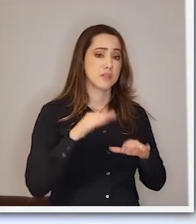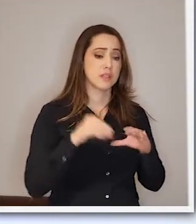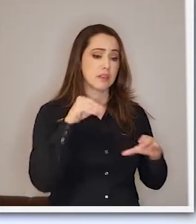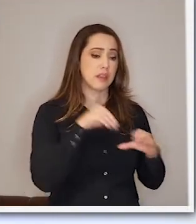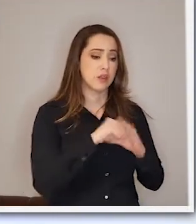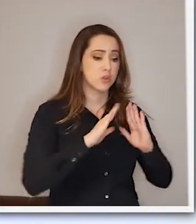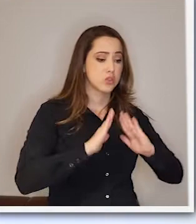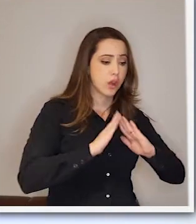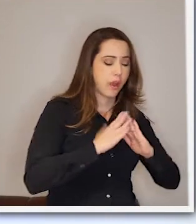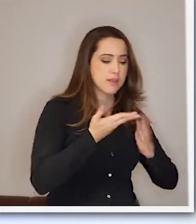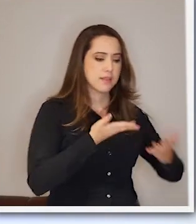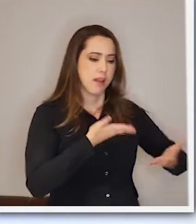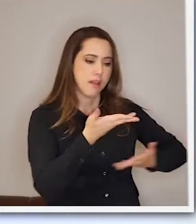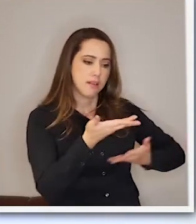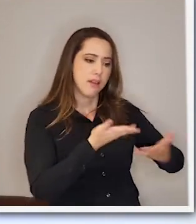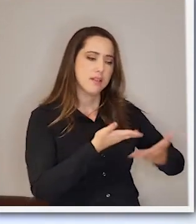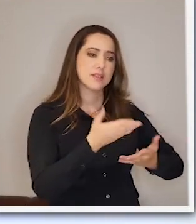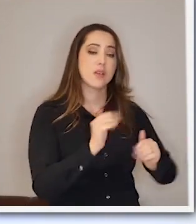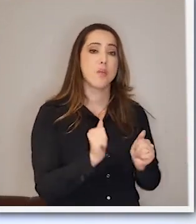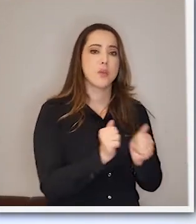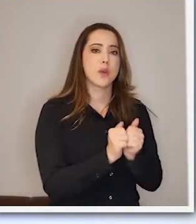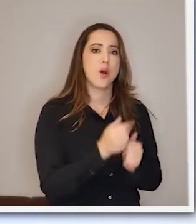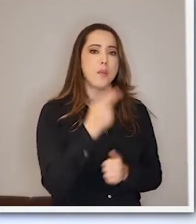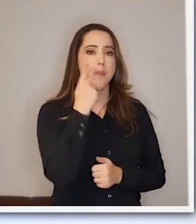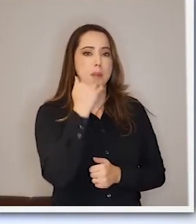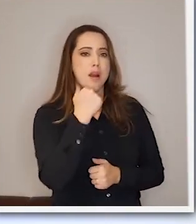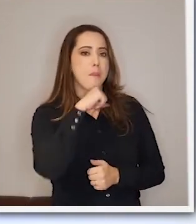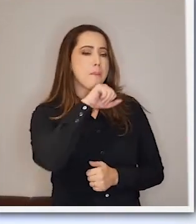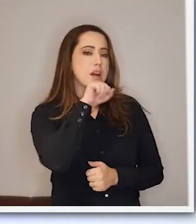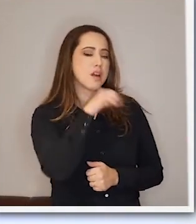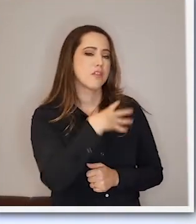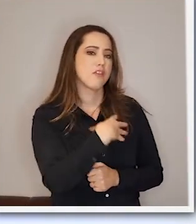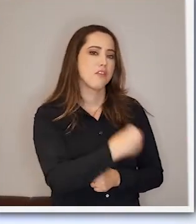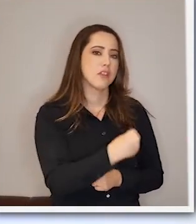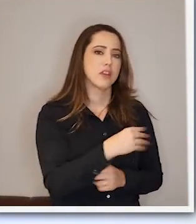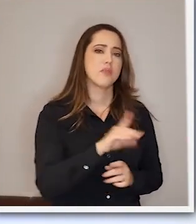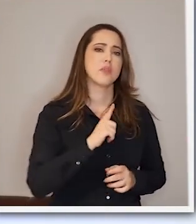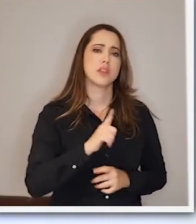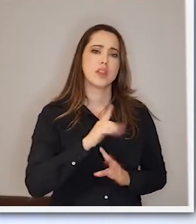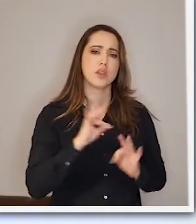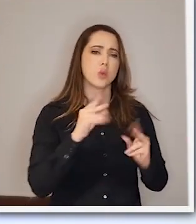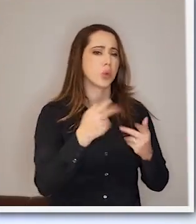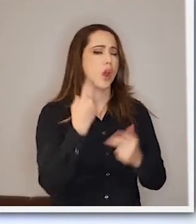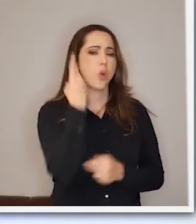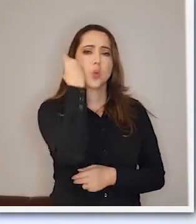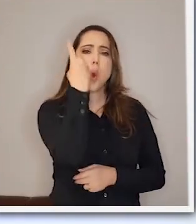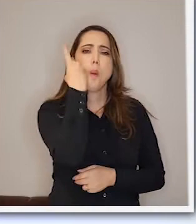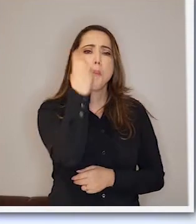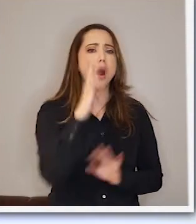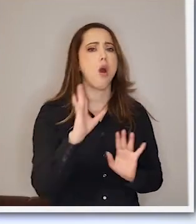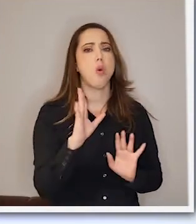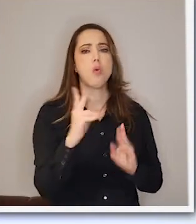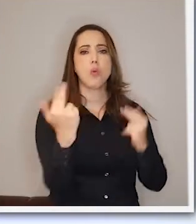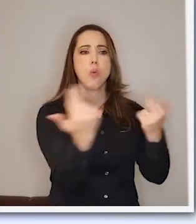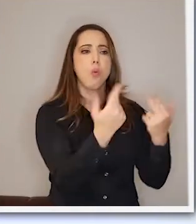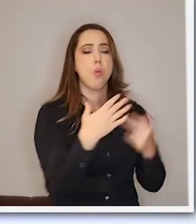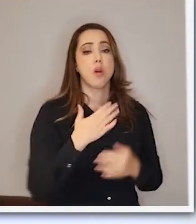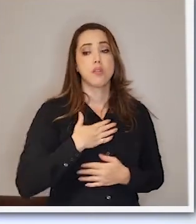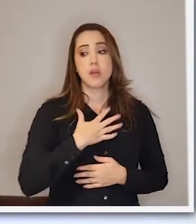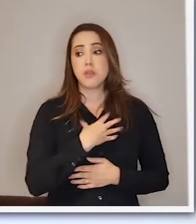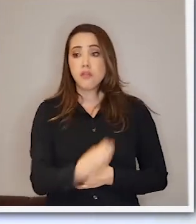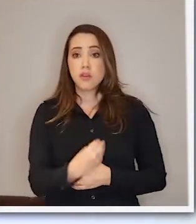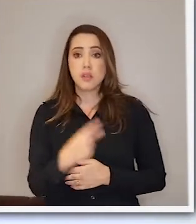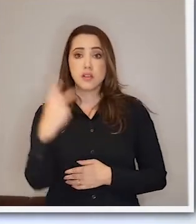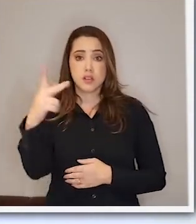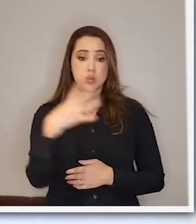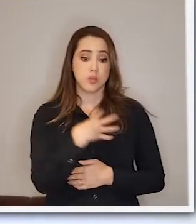Que dentro de casa essa relação intrafamiliar aconteça com total normalidade e